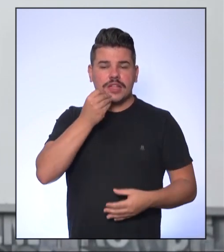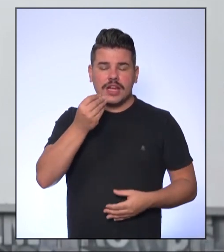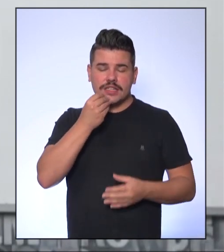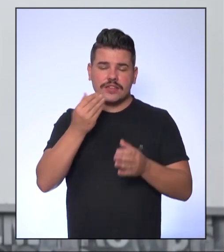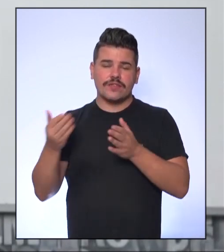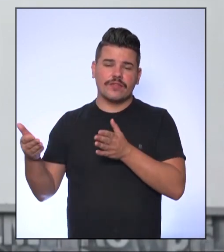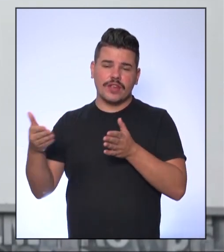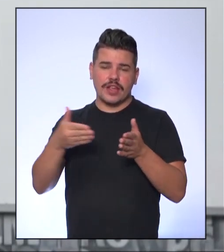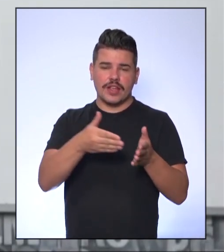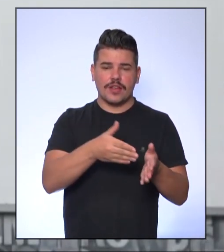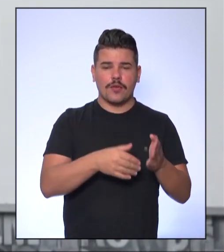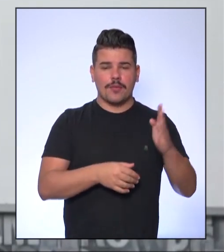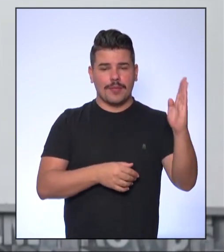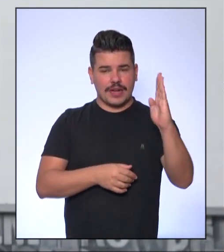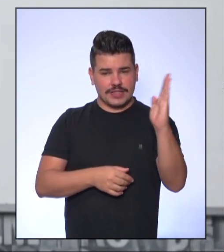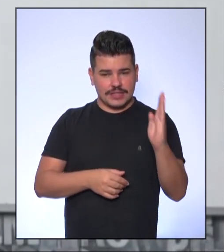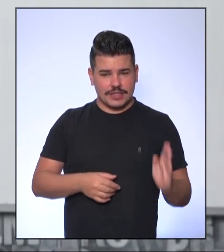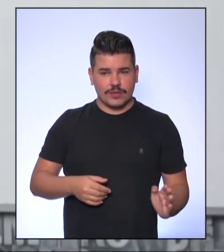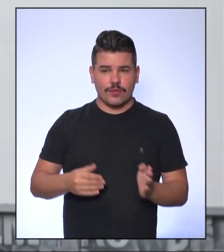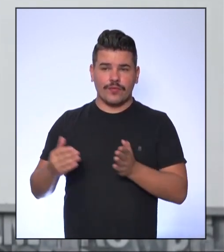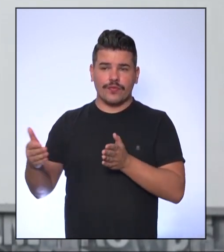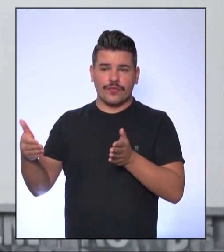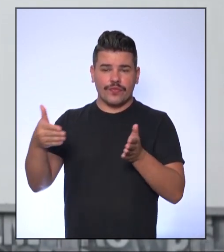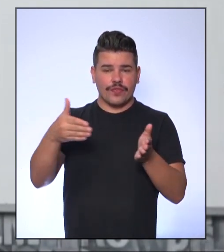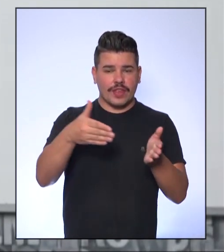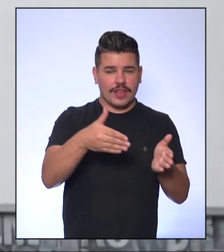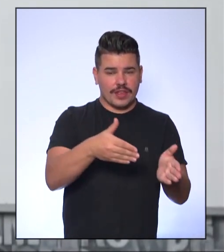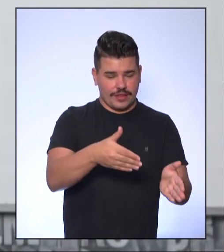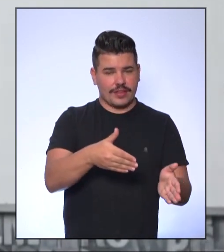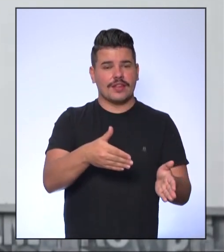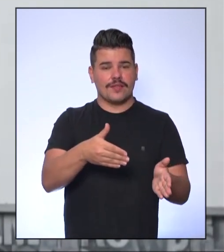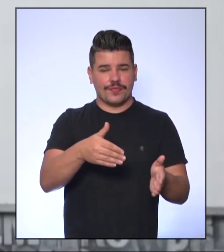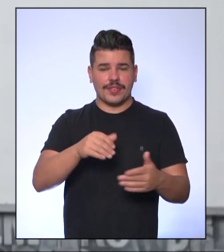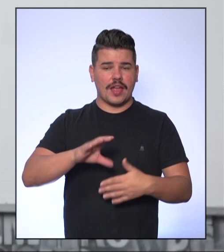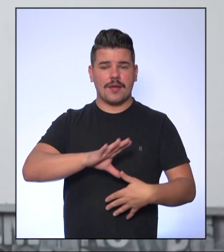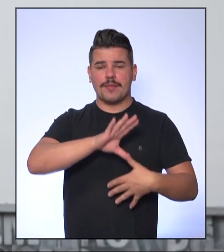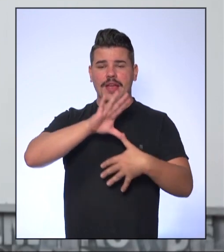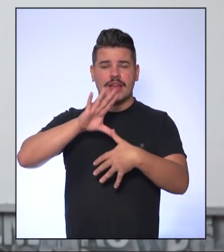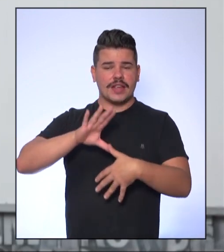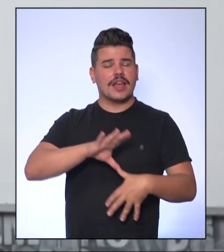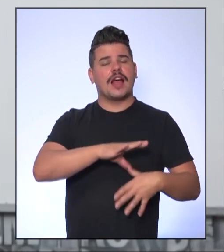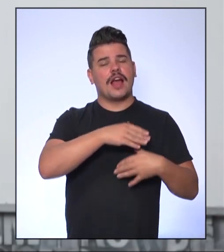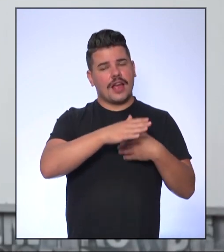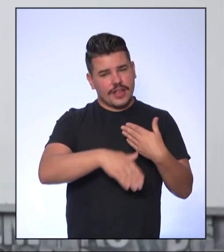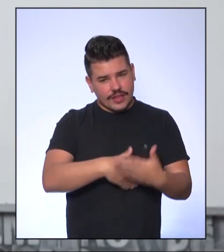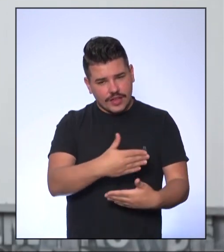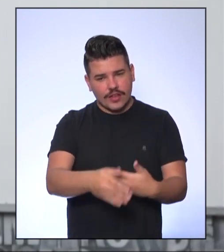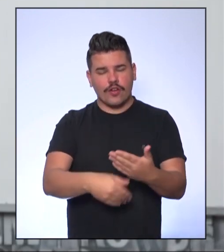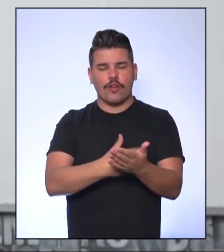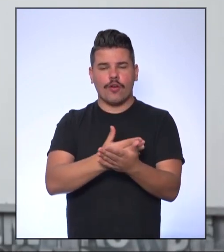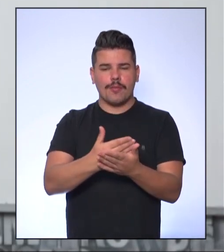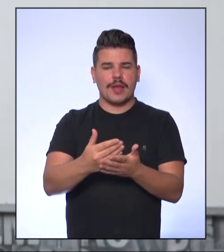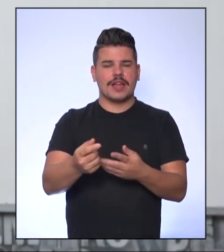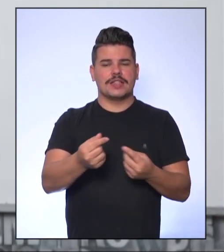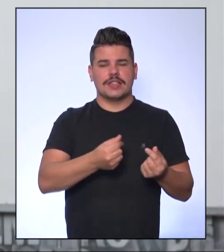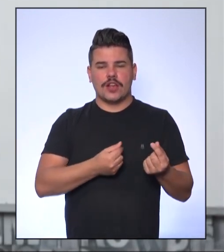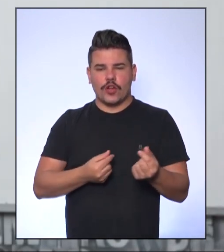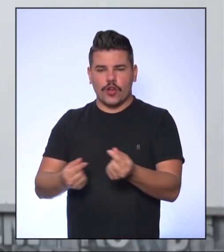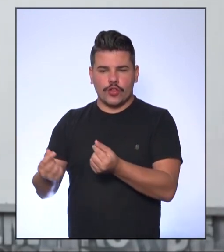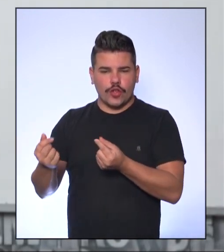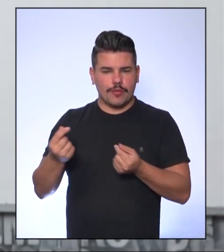Brasil, para a América, e a partir disso nós teremos grandes transições econômicas,